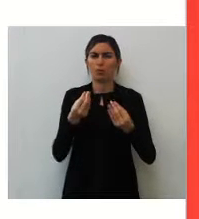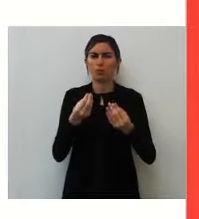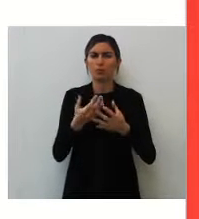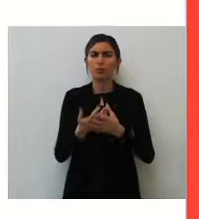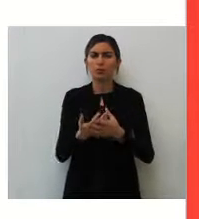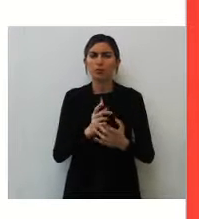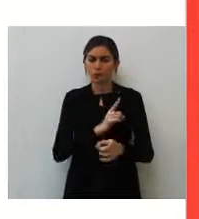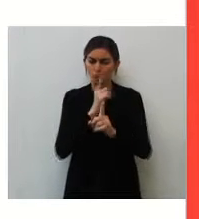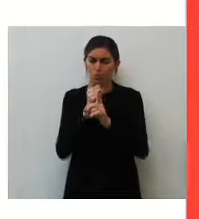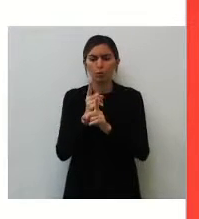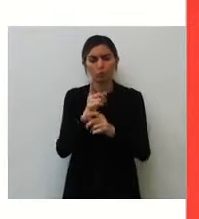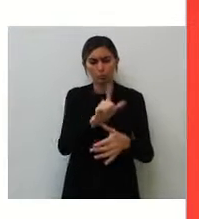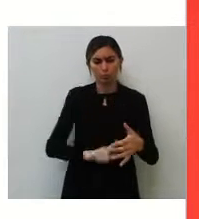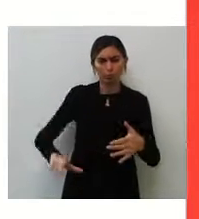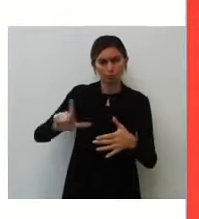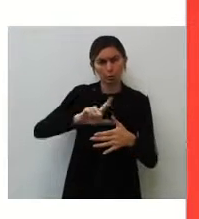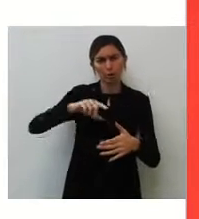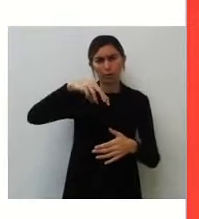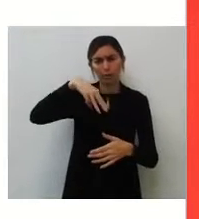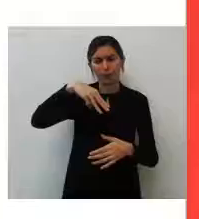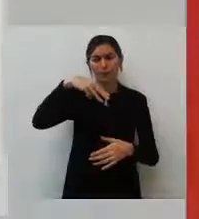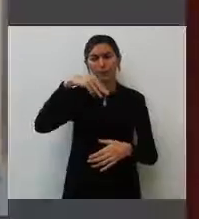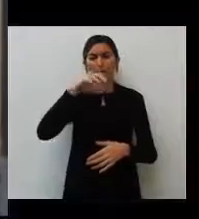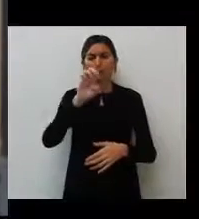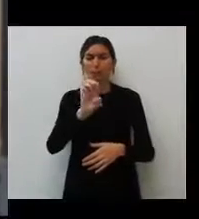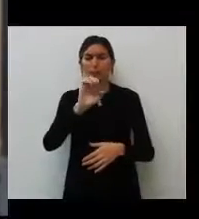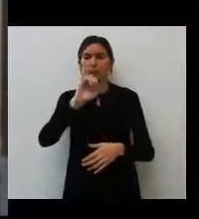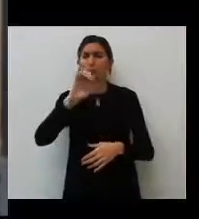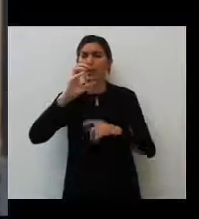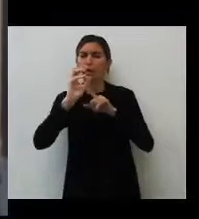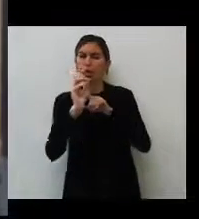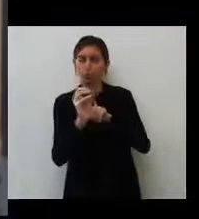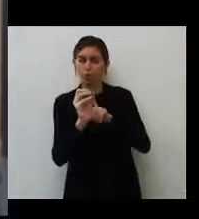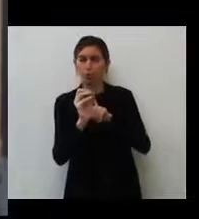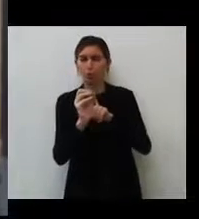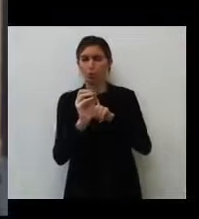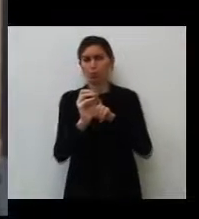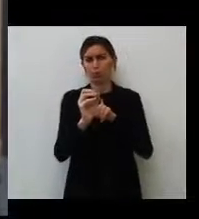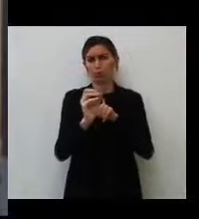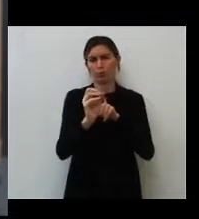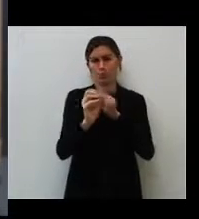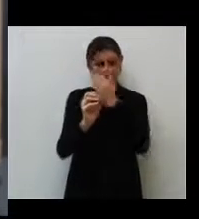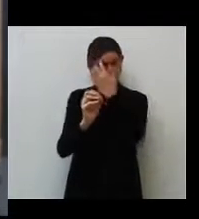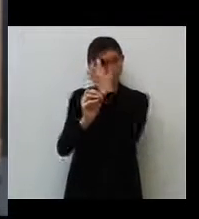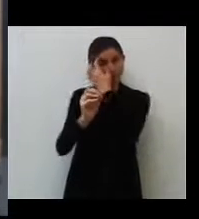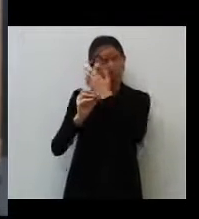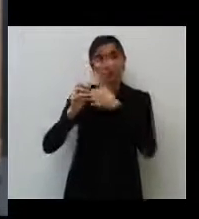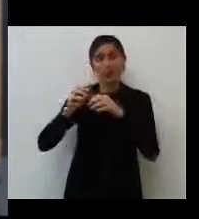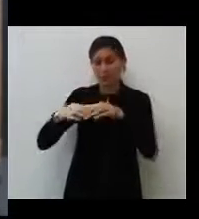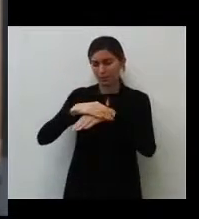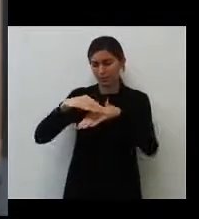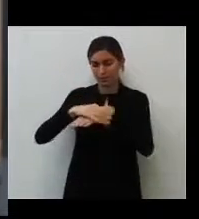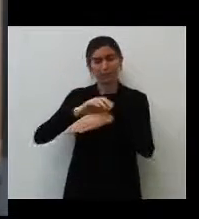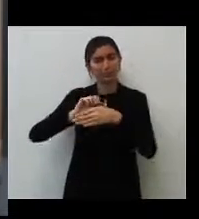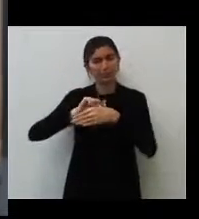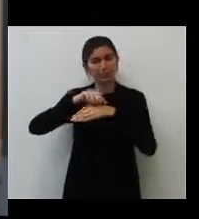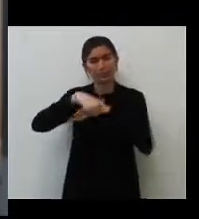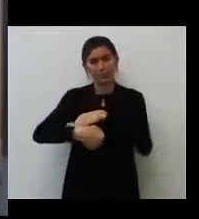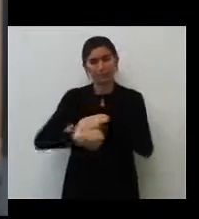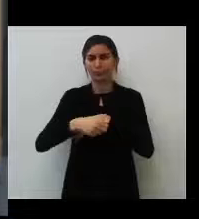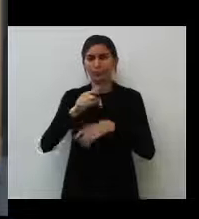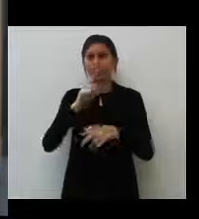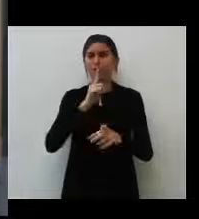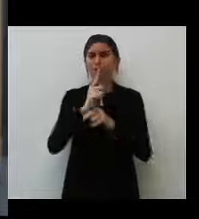certo encontrou no lago nenhum submersa a sapatilha de couro e aí a gente